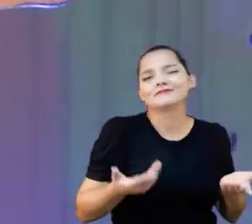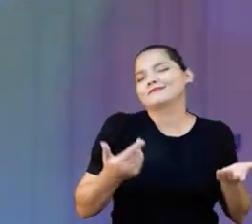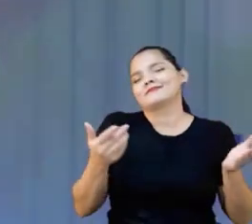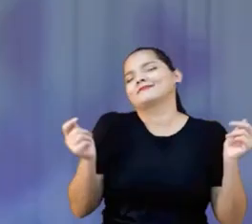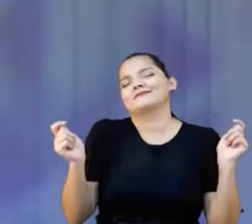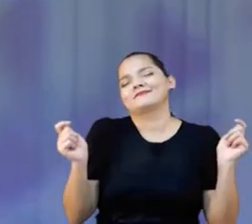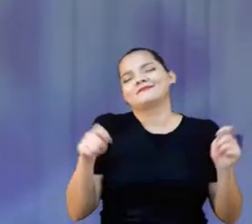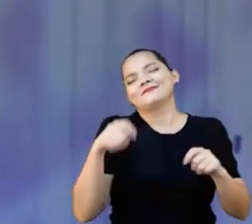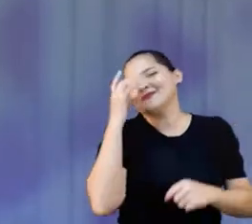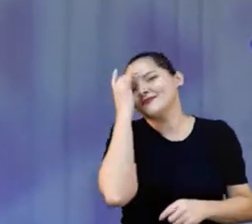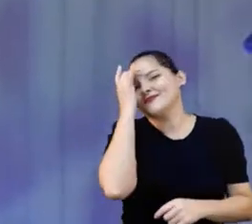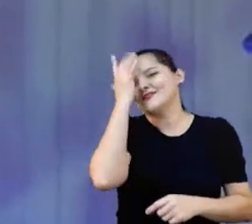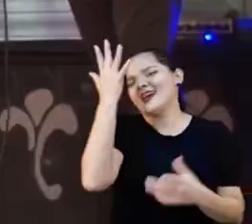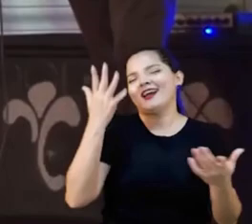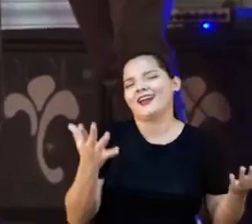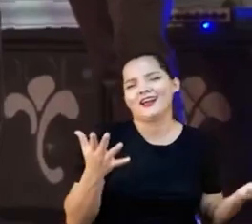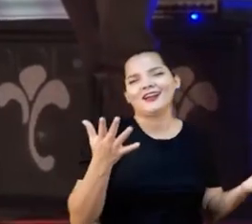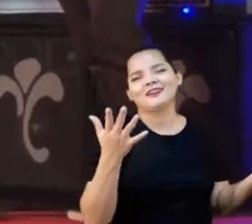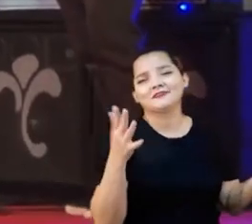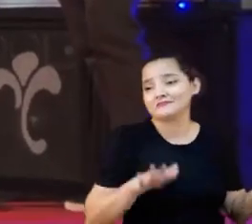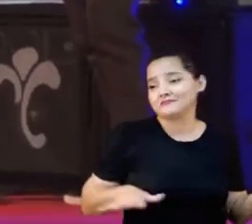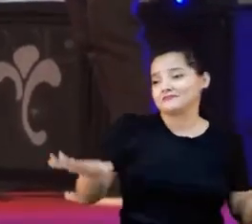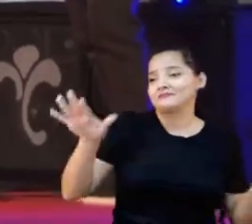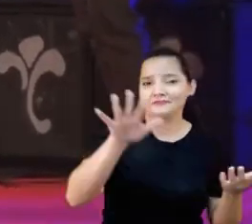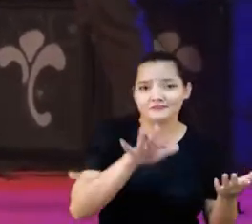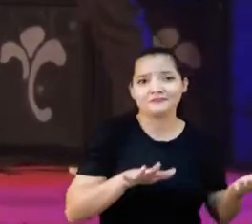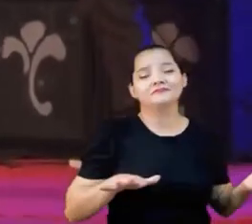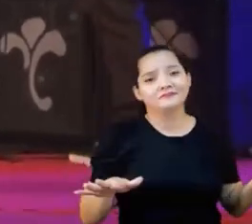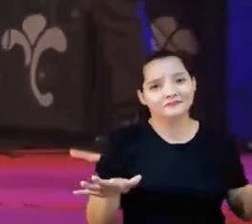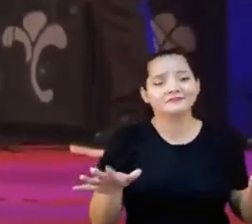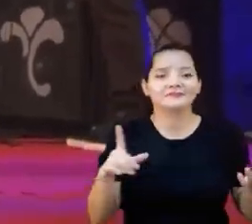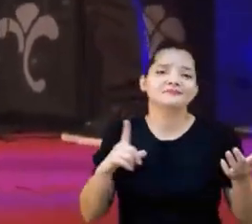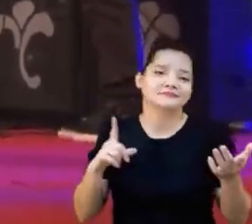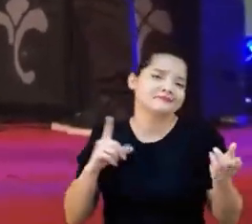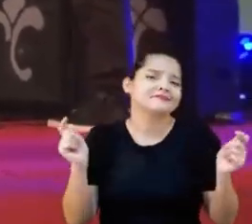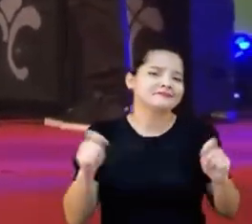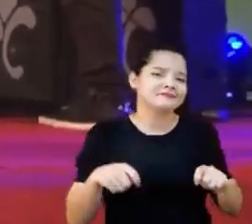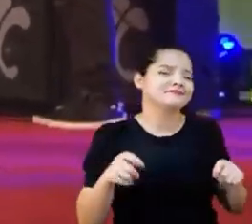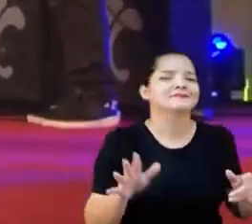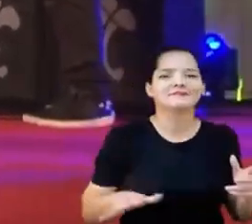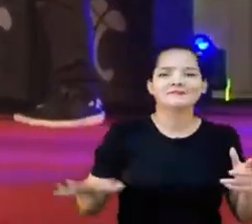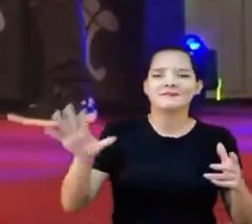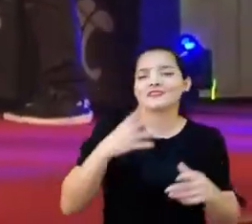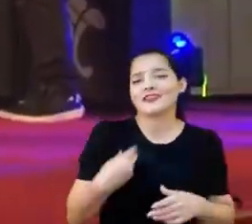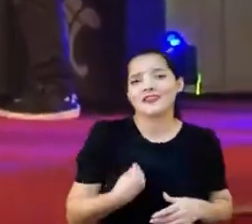Agora ficou fácil, todo mundo compreende aquele